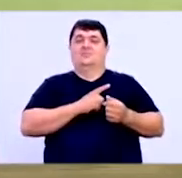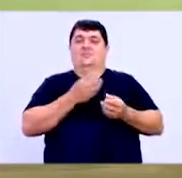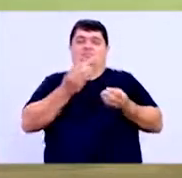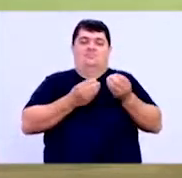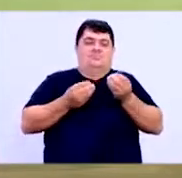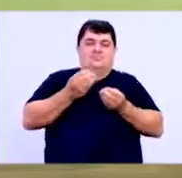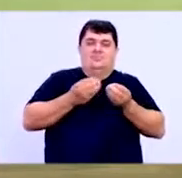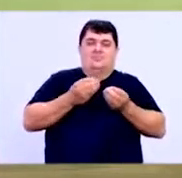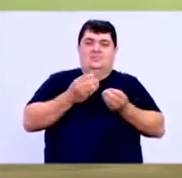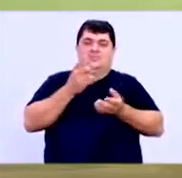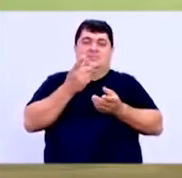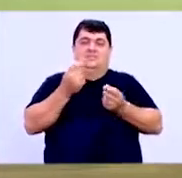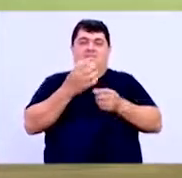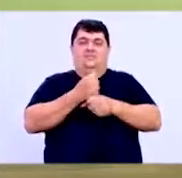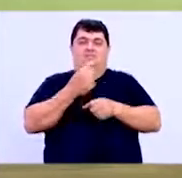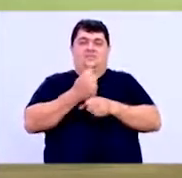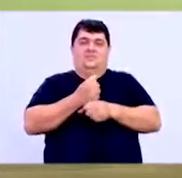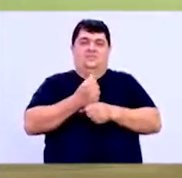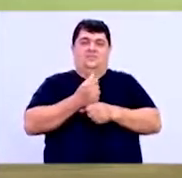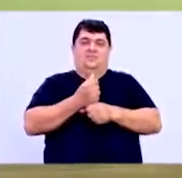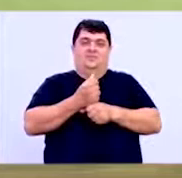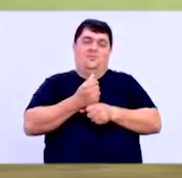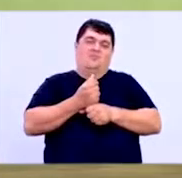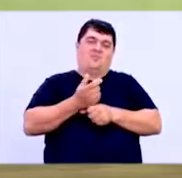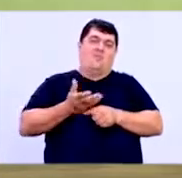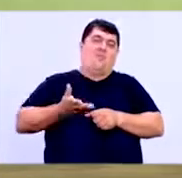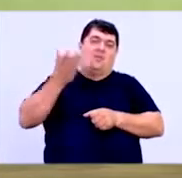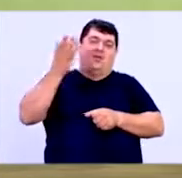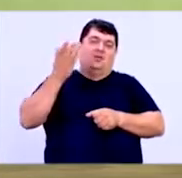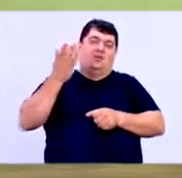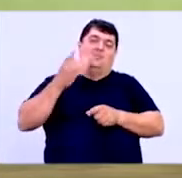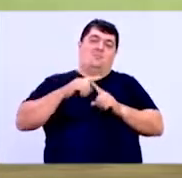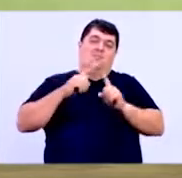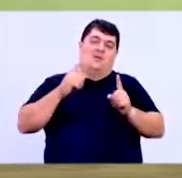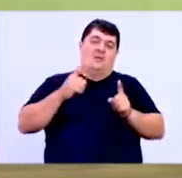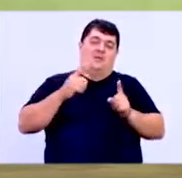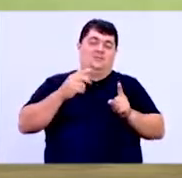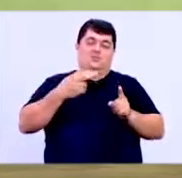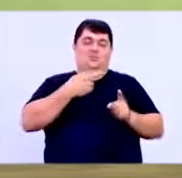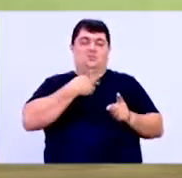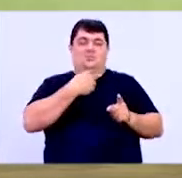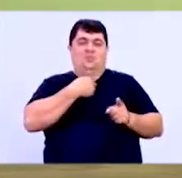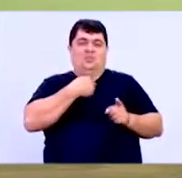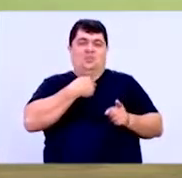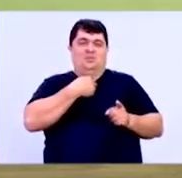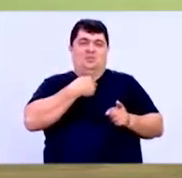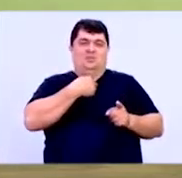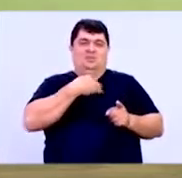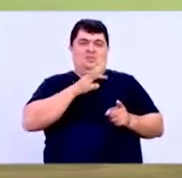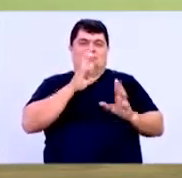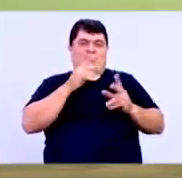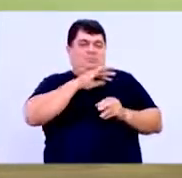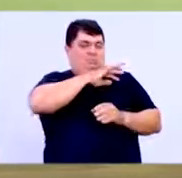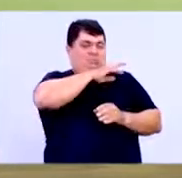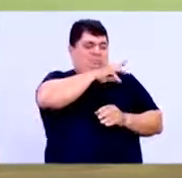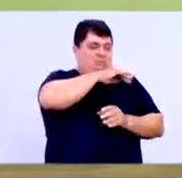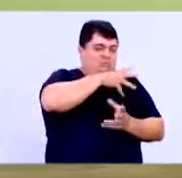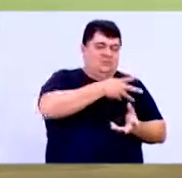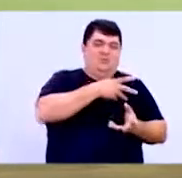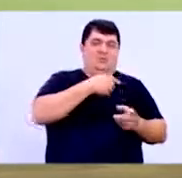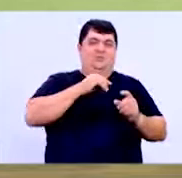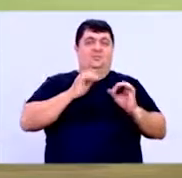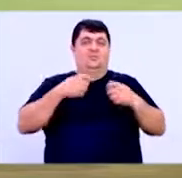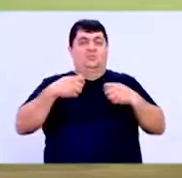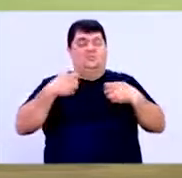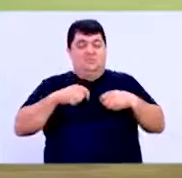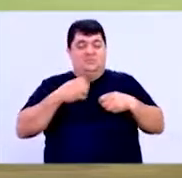caixa positivo, mais entradas do que saídas, mas para isso a gente não pode comprometer a seriedade da empresa, a credibilidade,